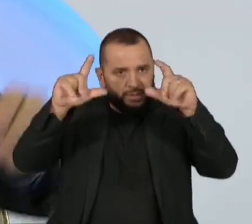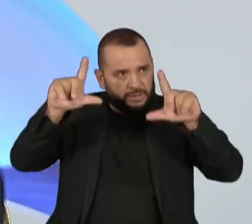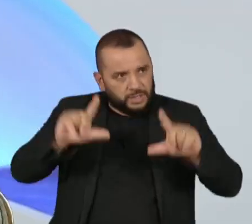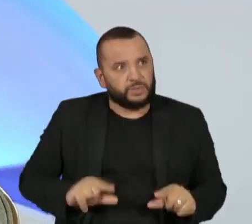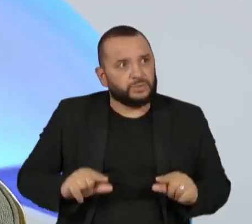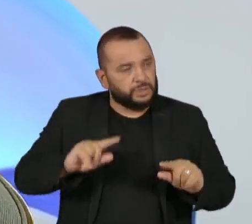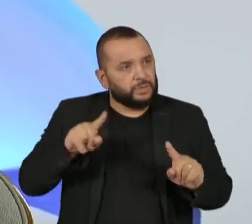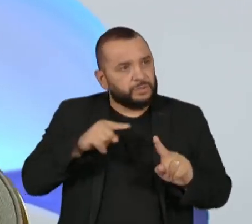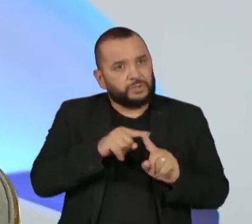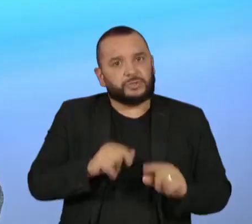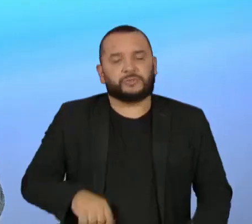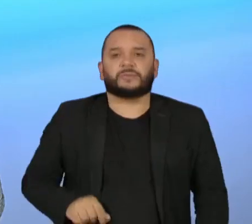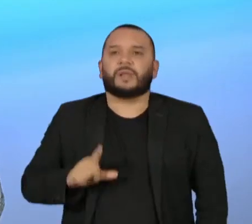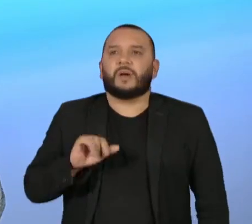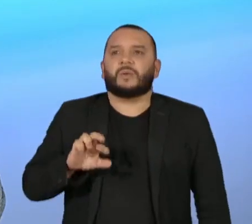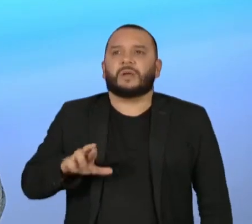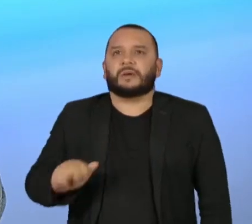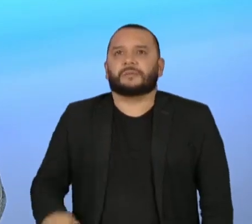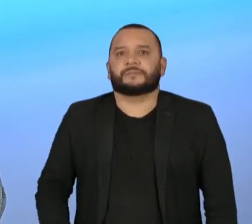Esse é o nosso objetivo. Laura.